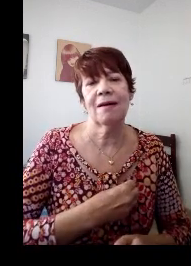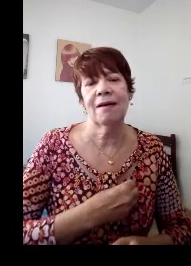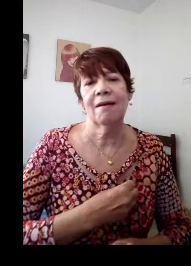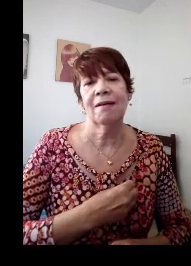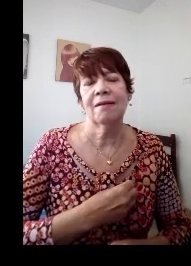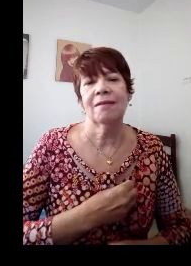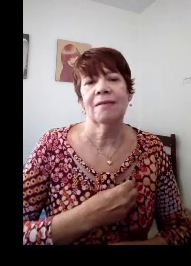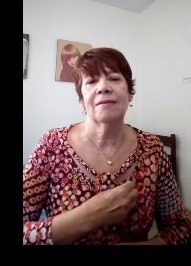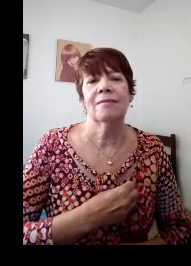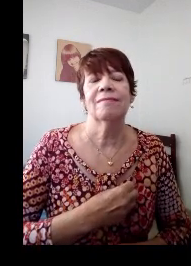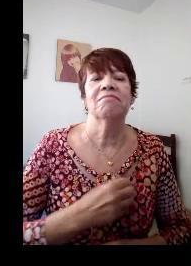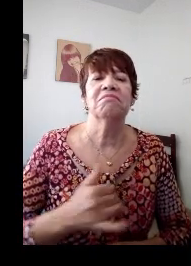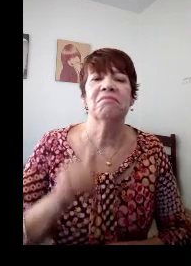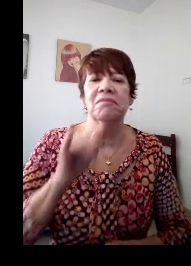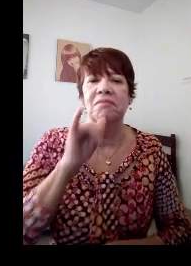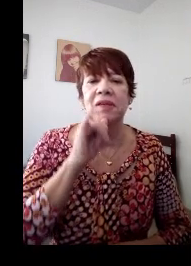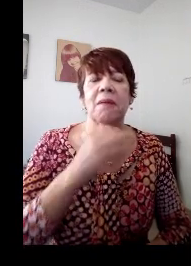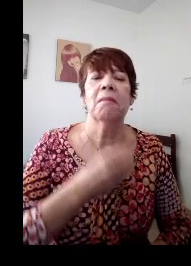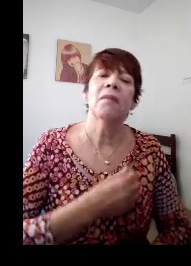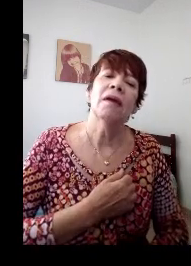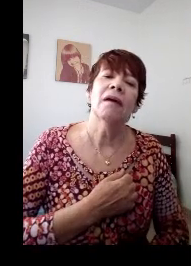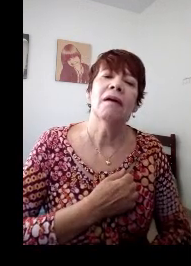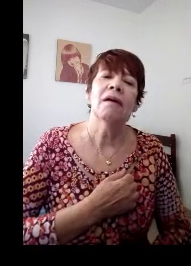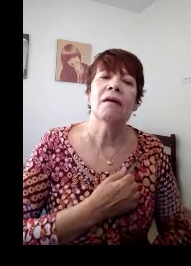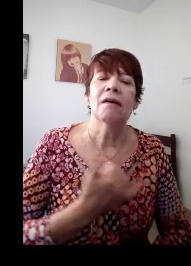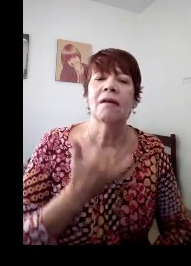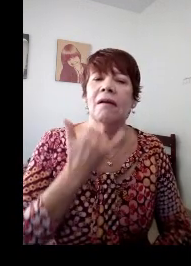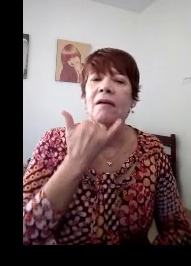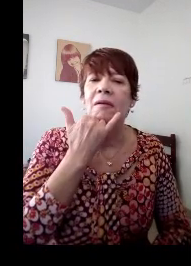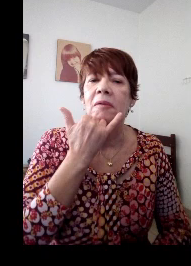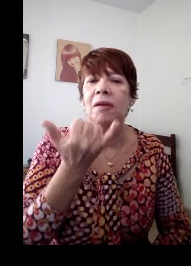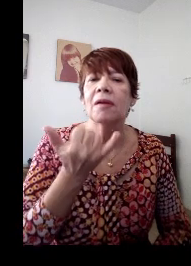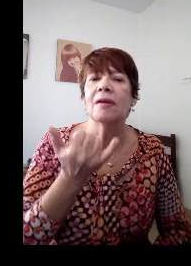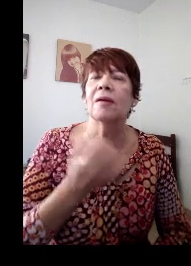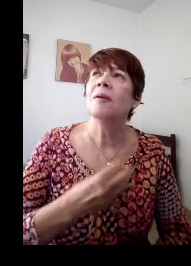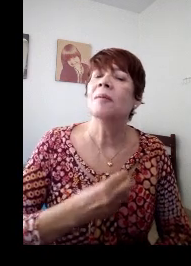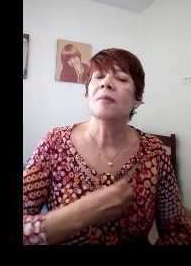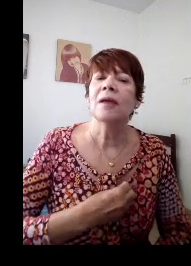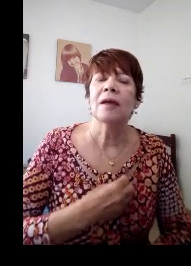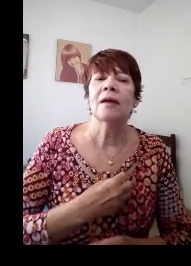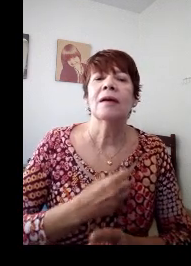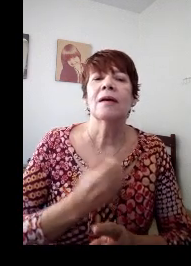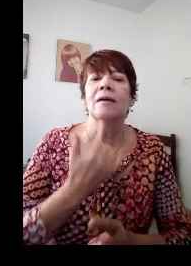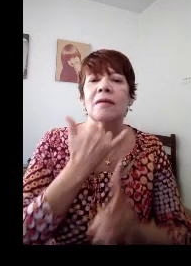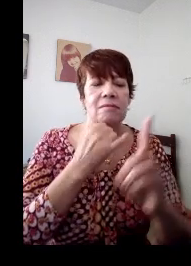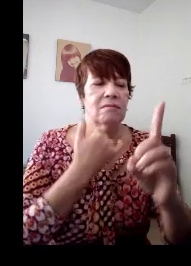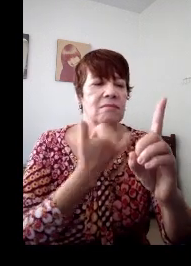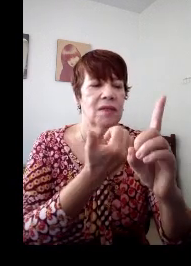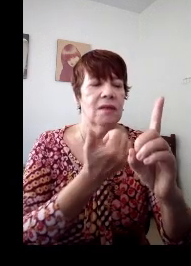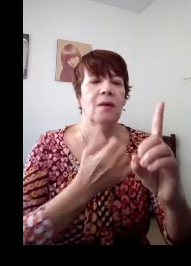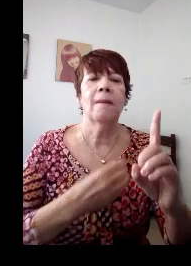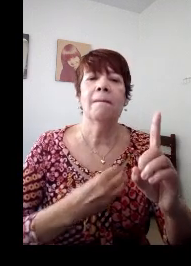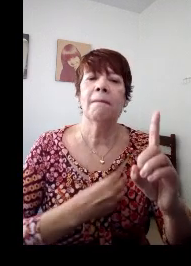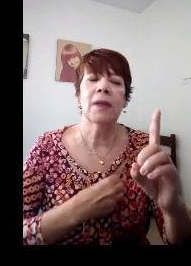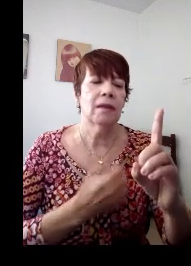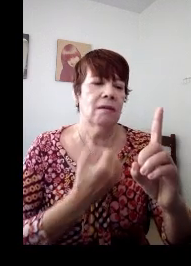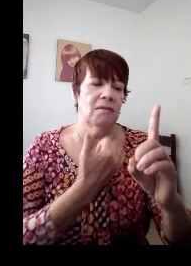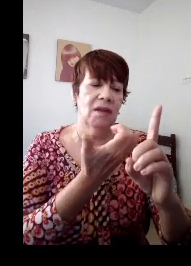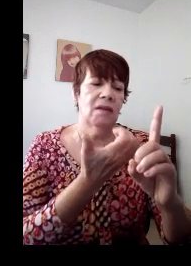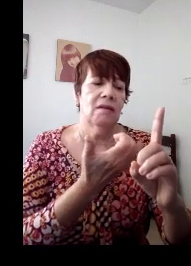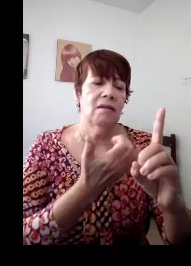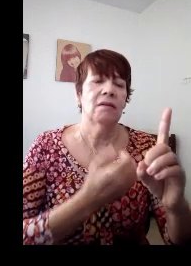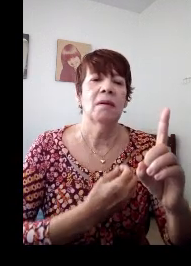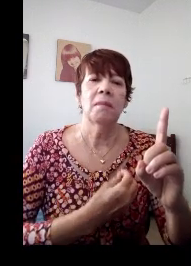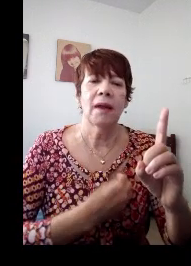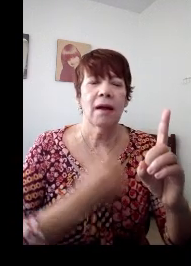e volta, pede perdão, peca de novo, mesmo pecado, não. Deixa